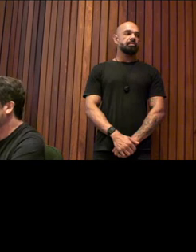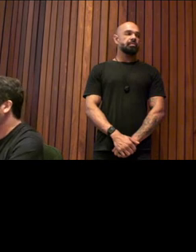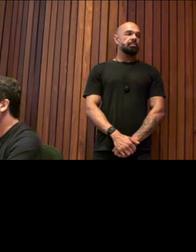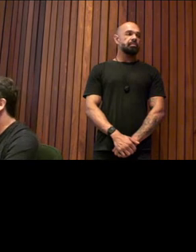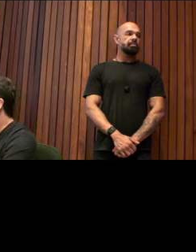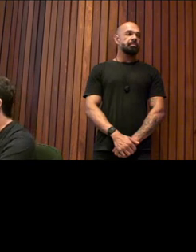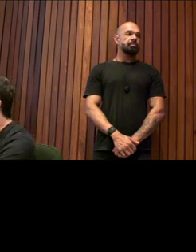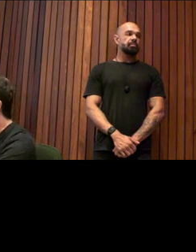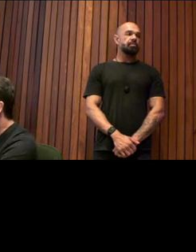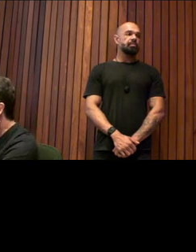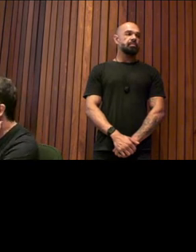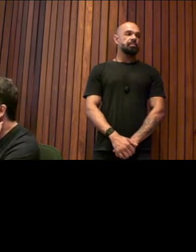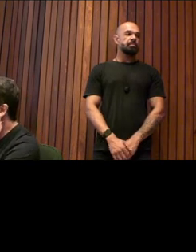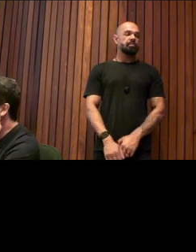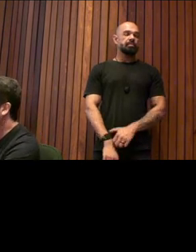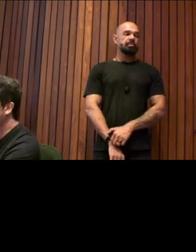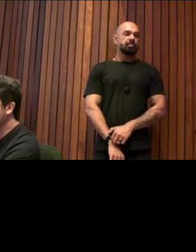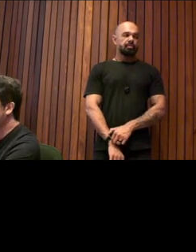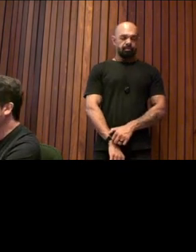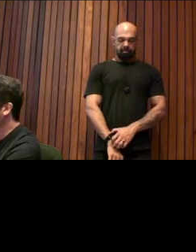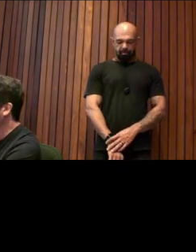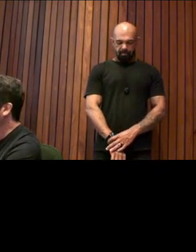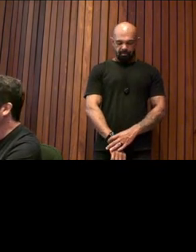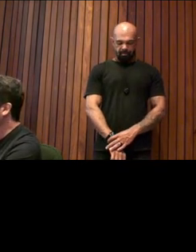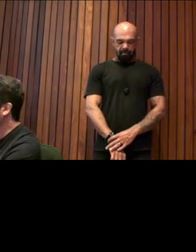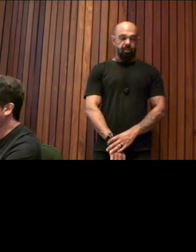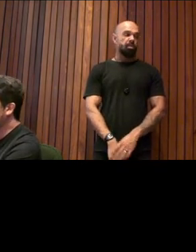Eu venci meu barqueado.